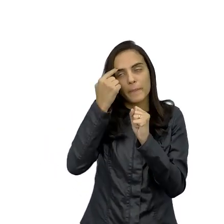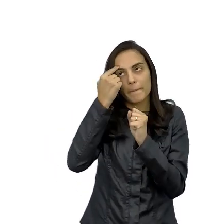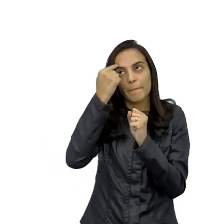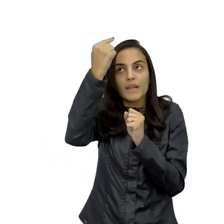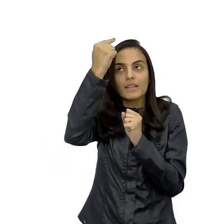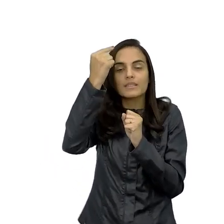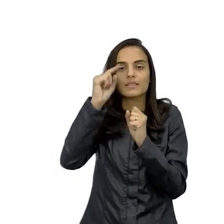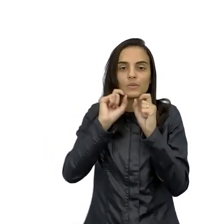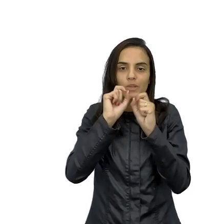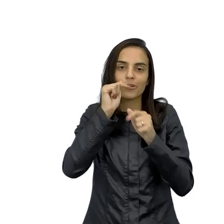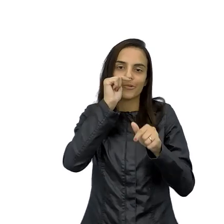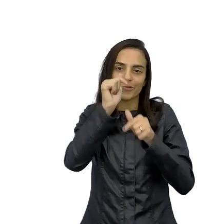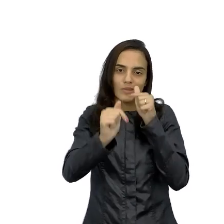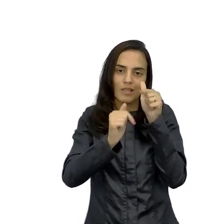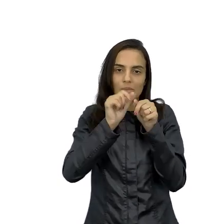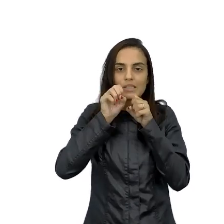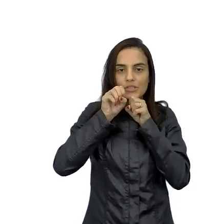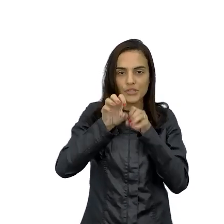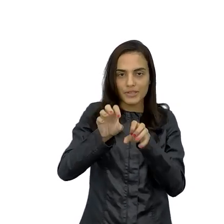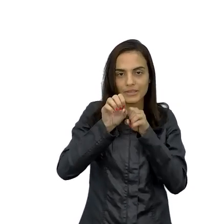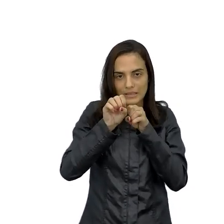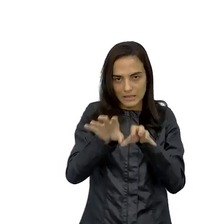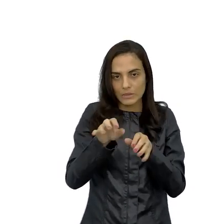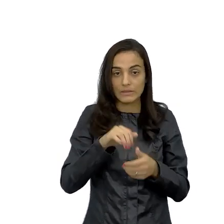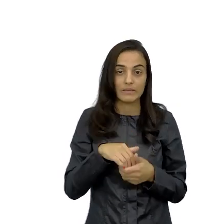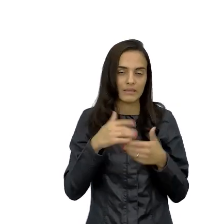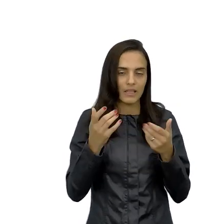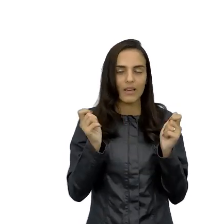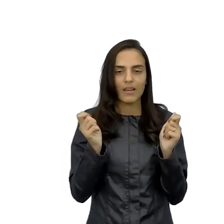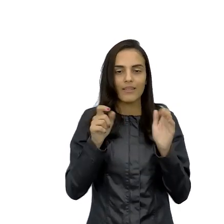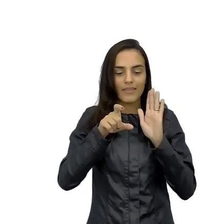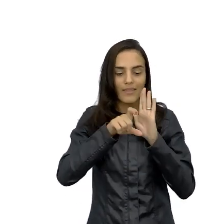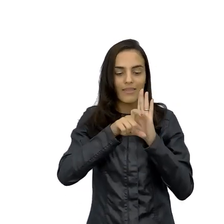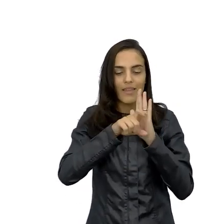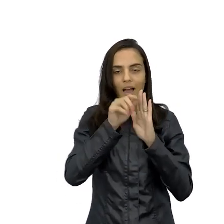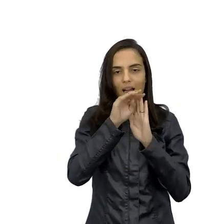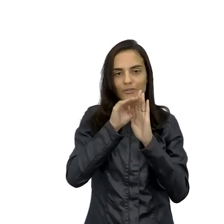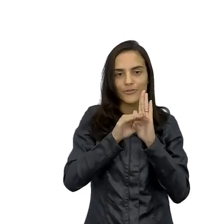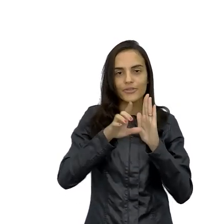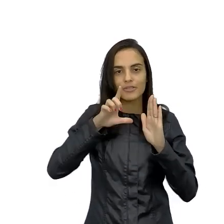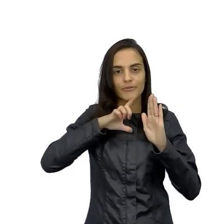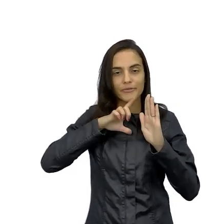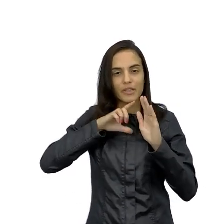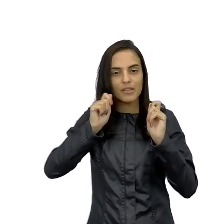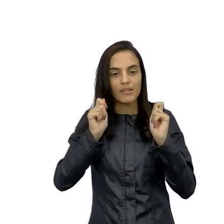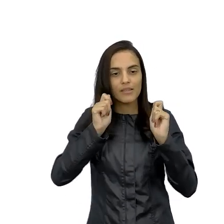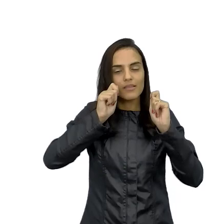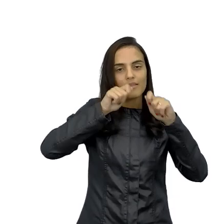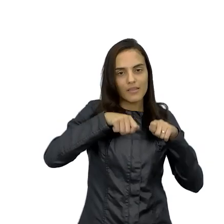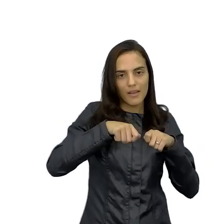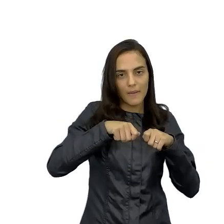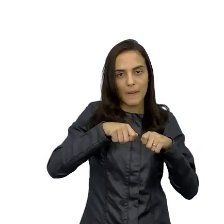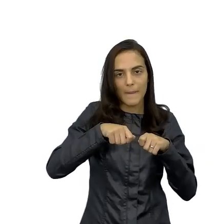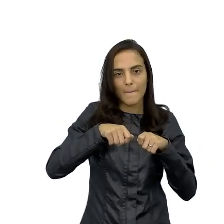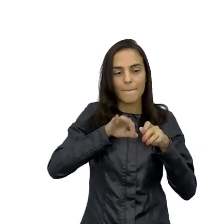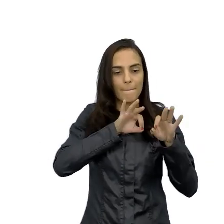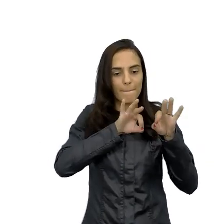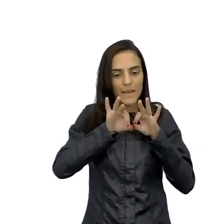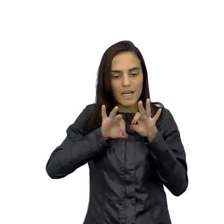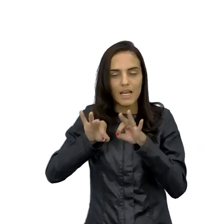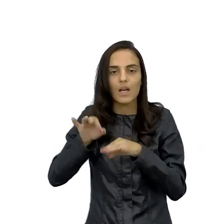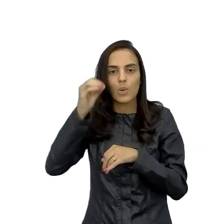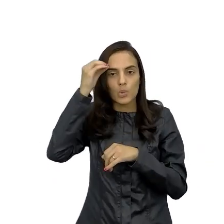pensar no trabalho de ensino, ou seja, que dados eu tenho que me permitem, né, mapear